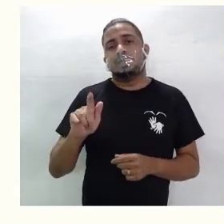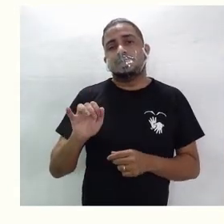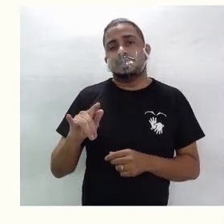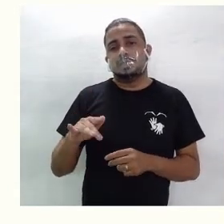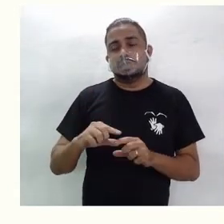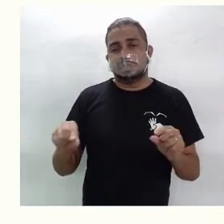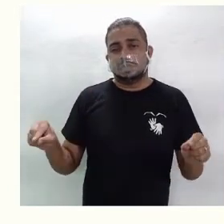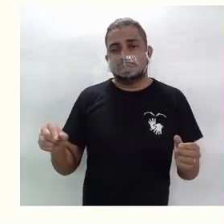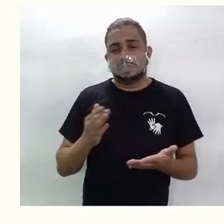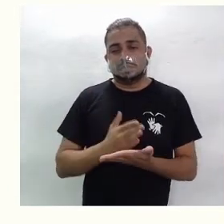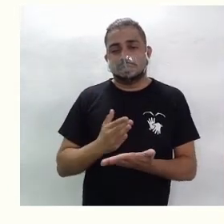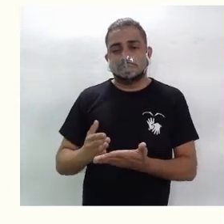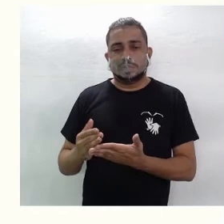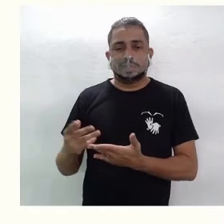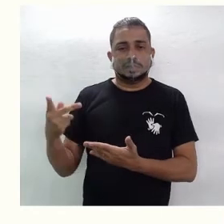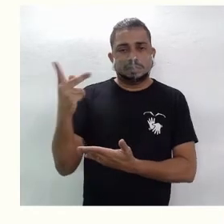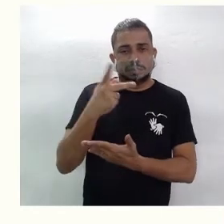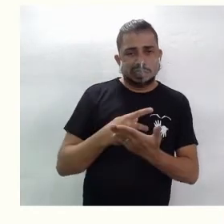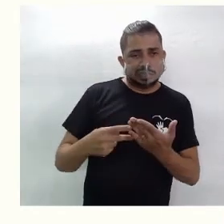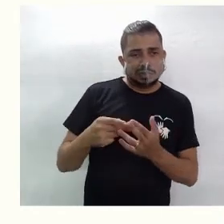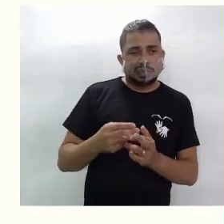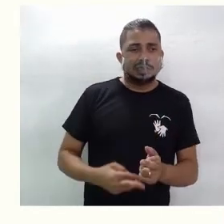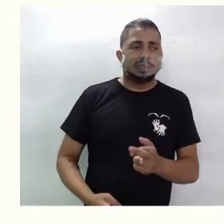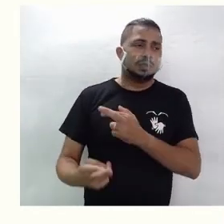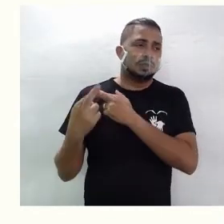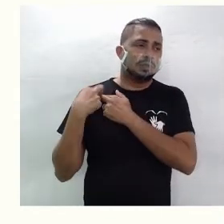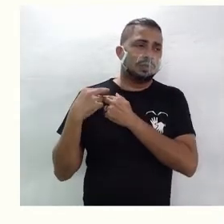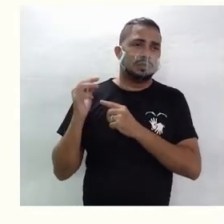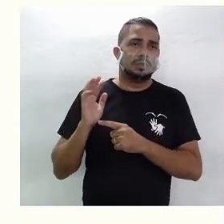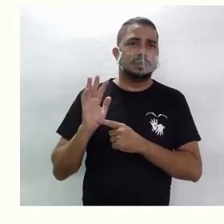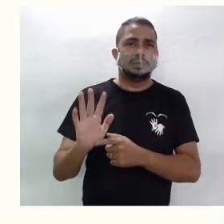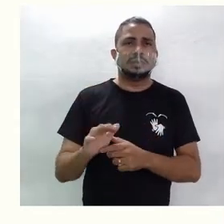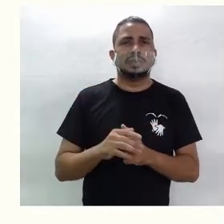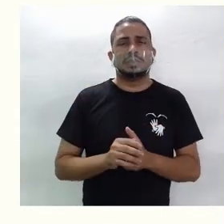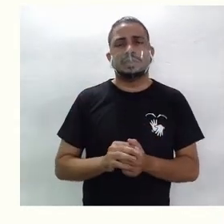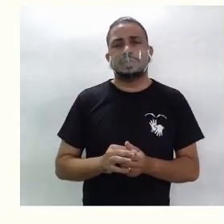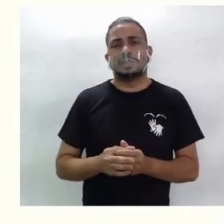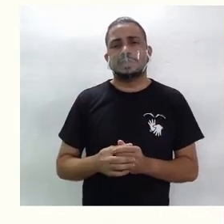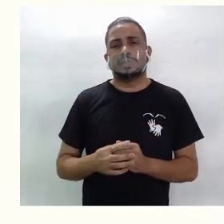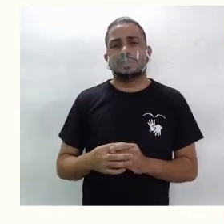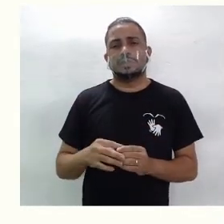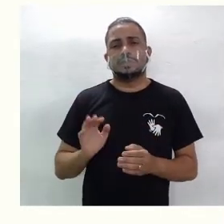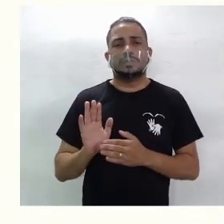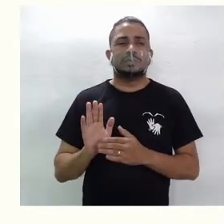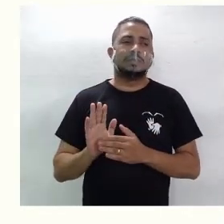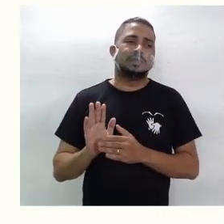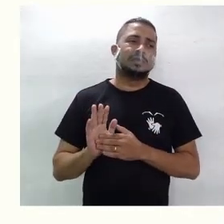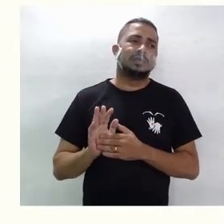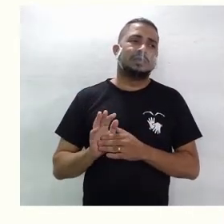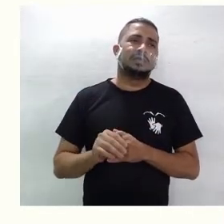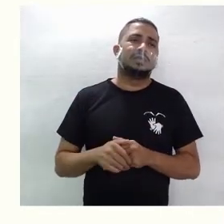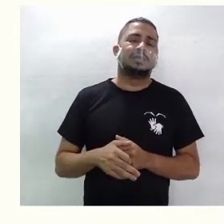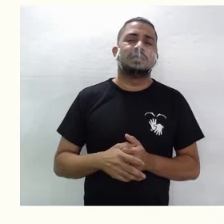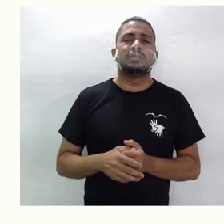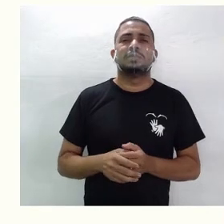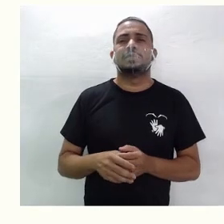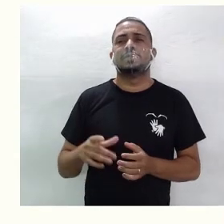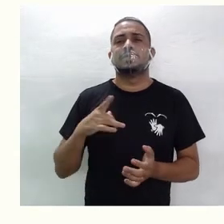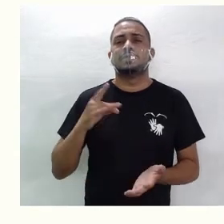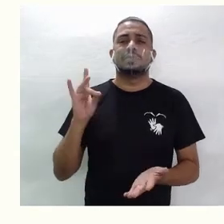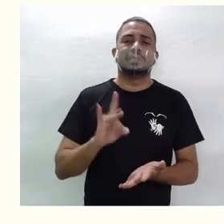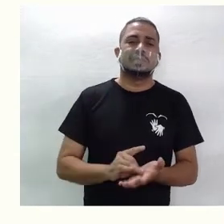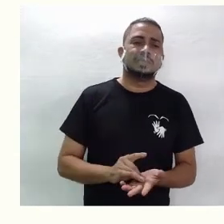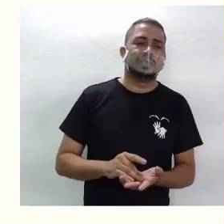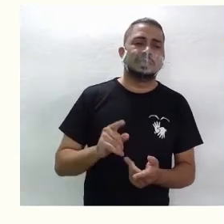de um mapa responsável por apontar a proporção sobre a superfície real